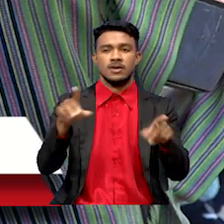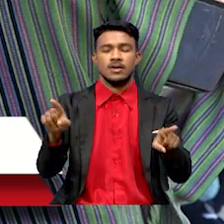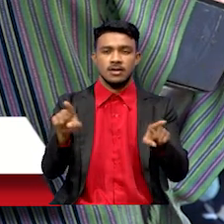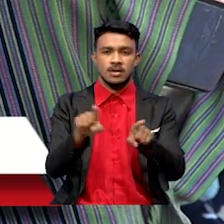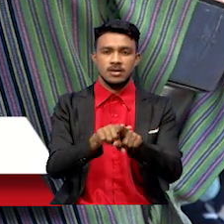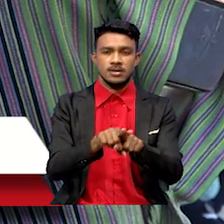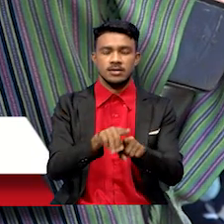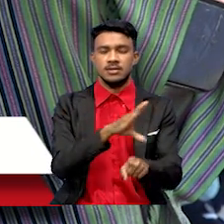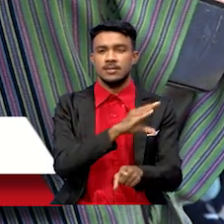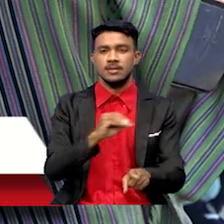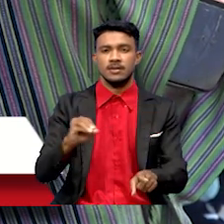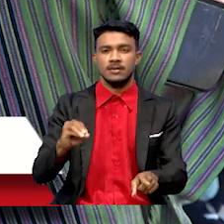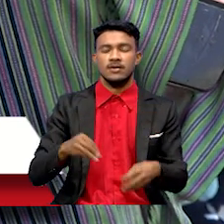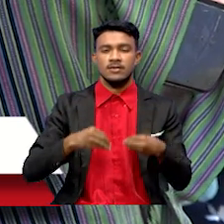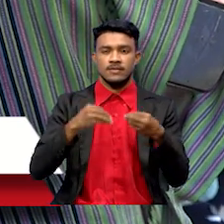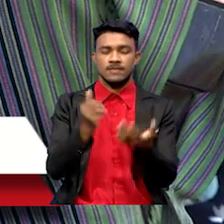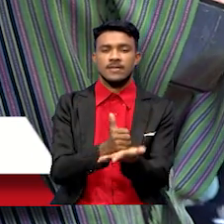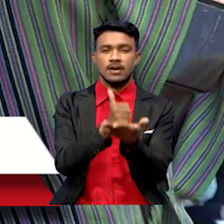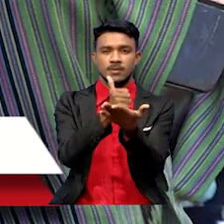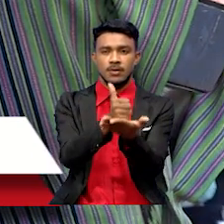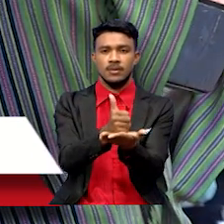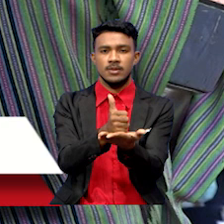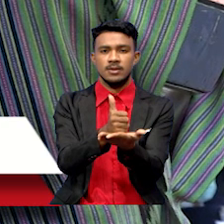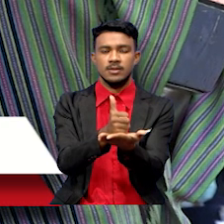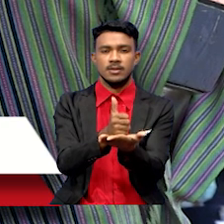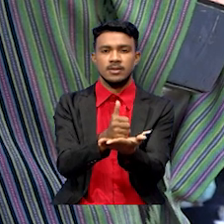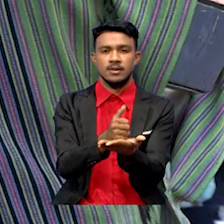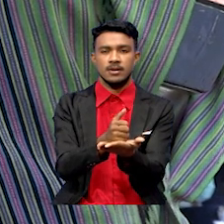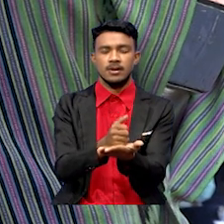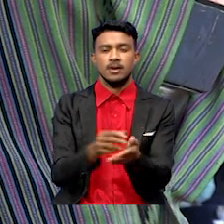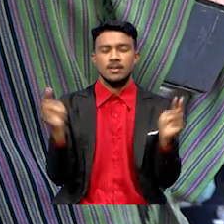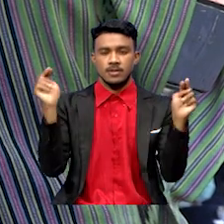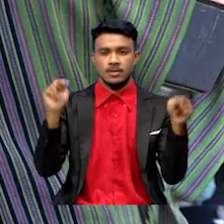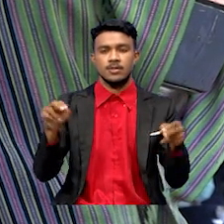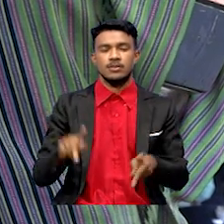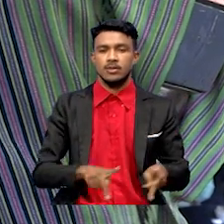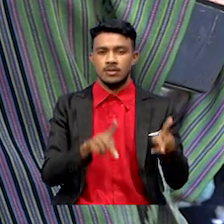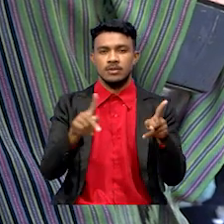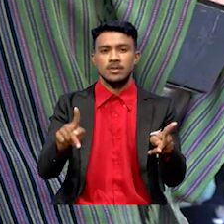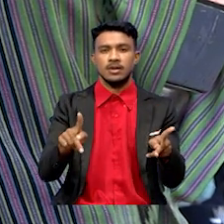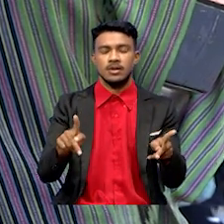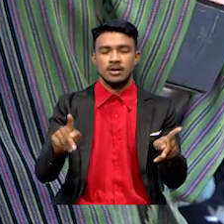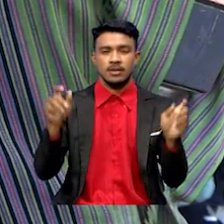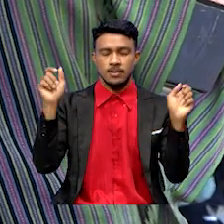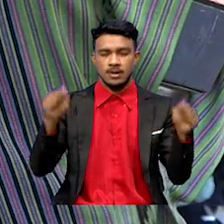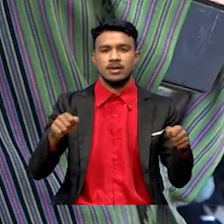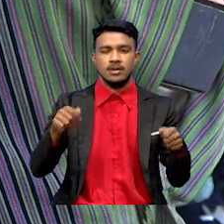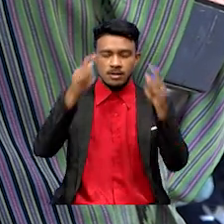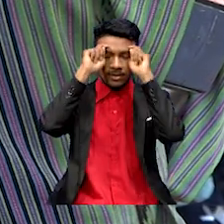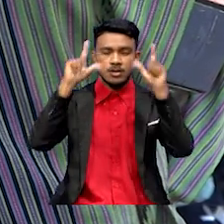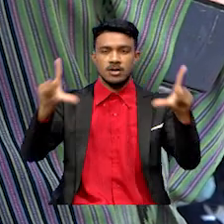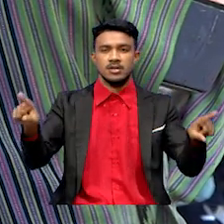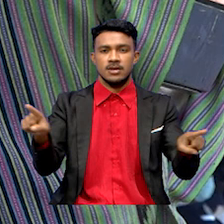da República testemunho do vosso contributo diário a causa pública tantas vezes esquecido para que o Nordeste